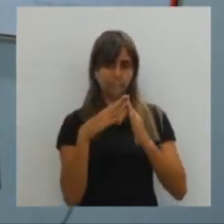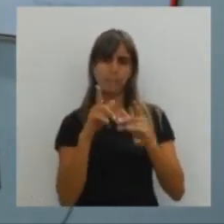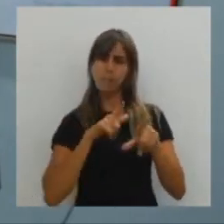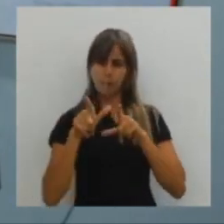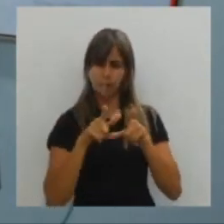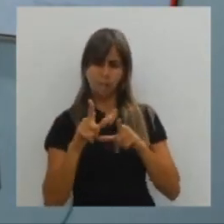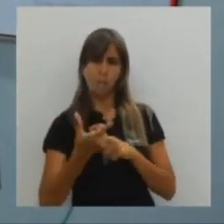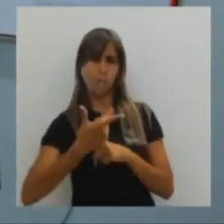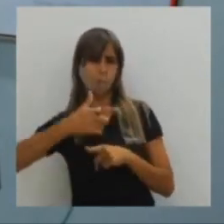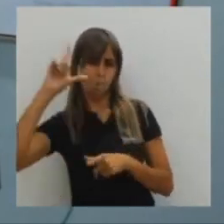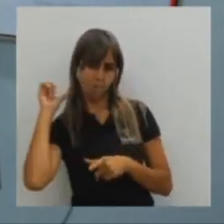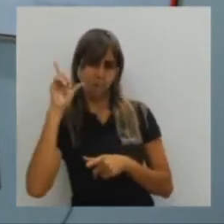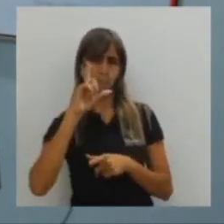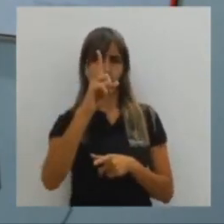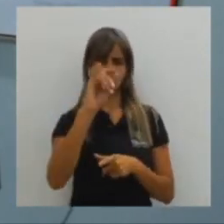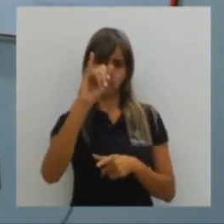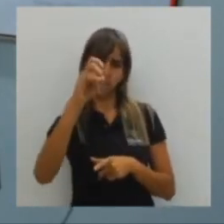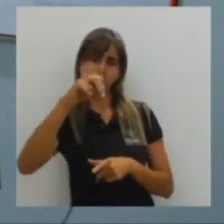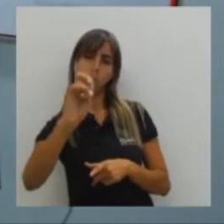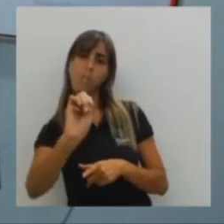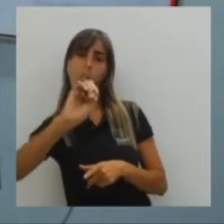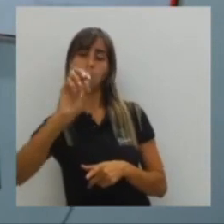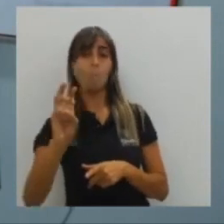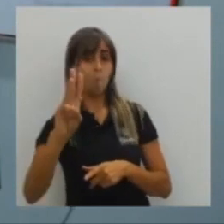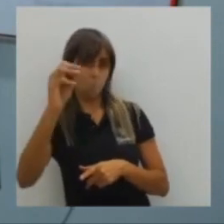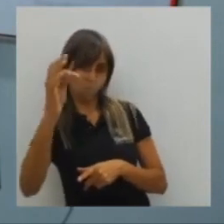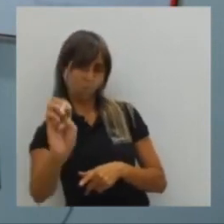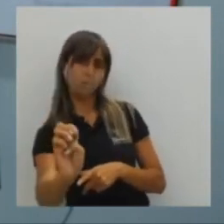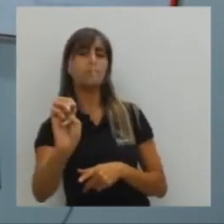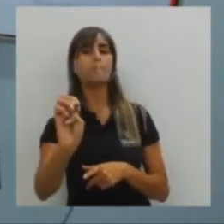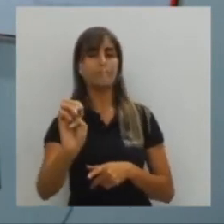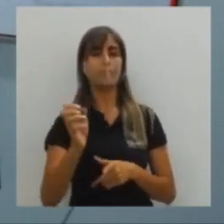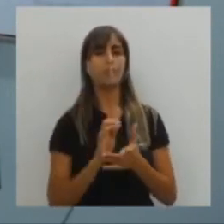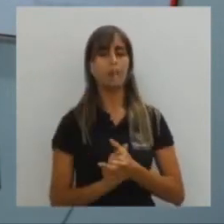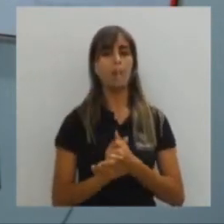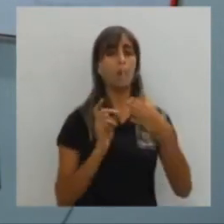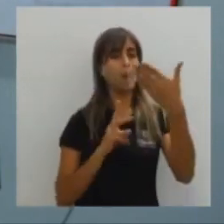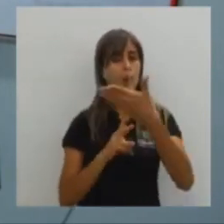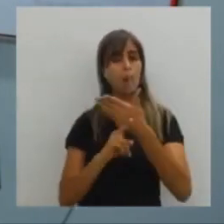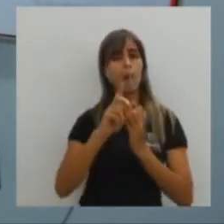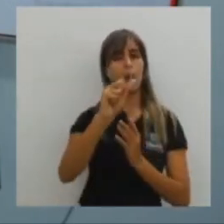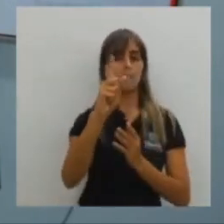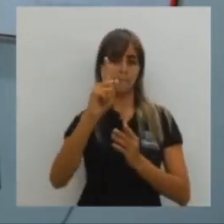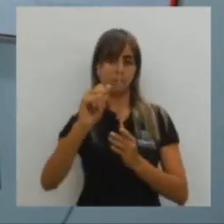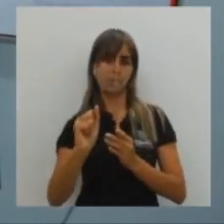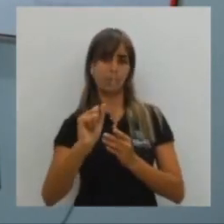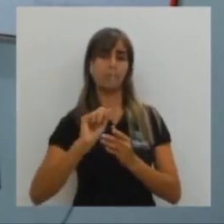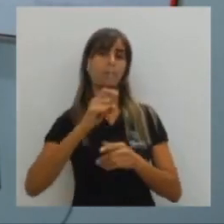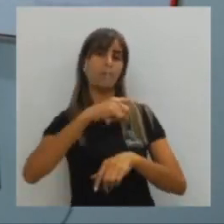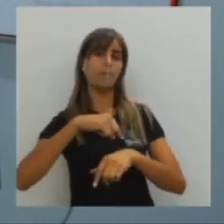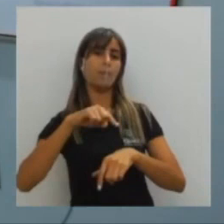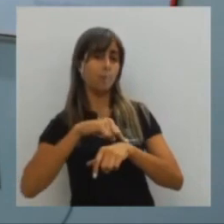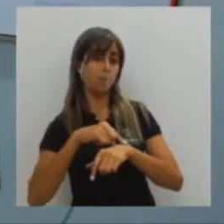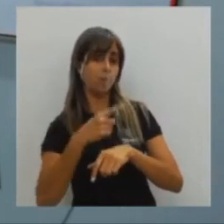trabalhou ontem? Did you work? Did you work? E aí, joga o advérbio de tempo, que seria yesterday, como a gente viu